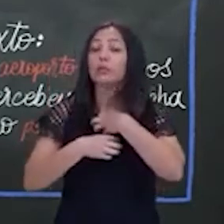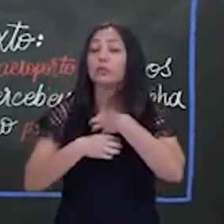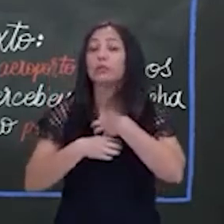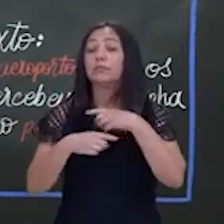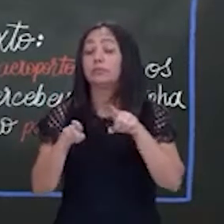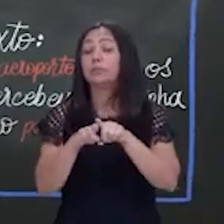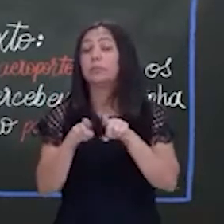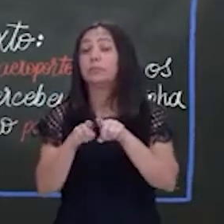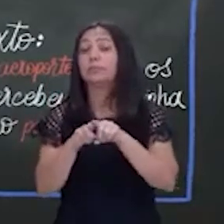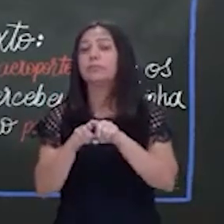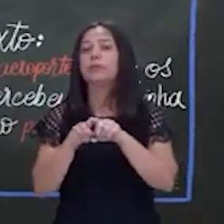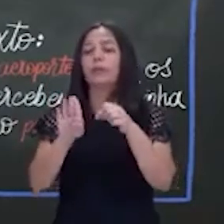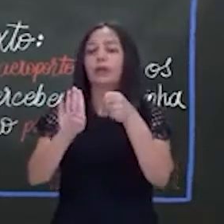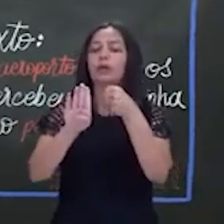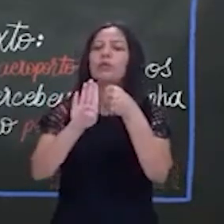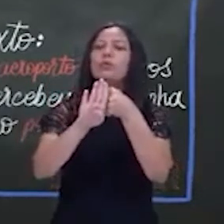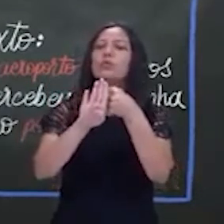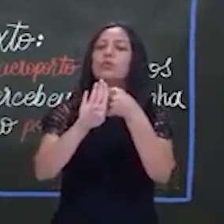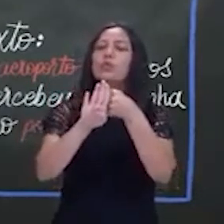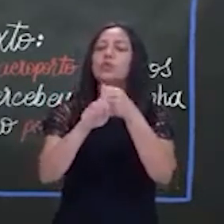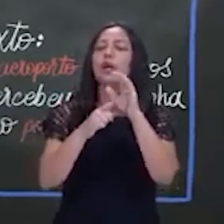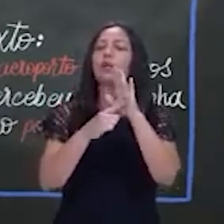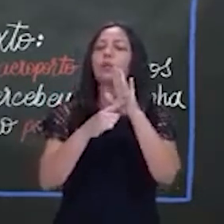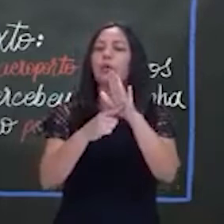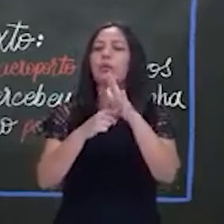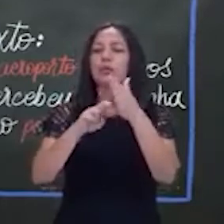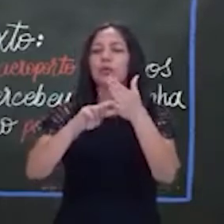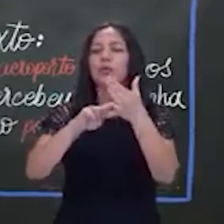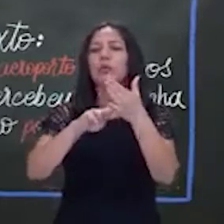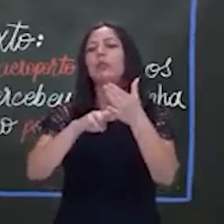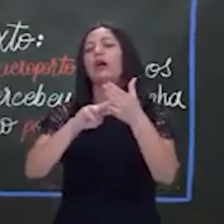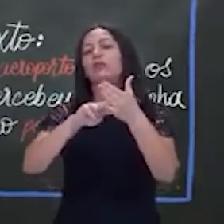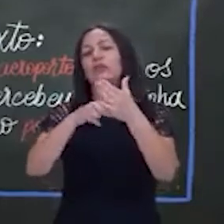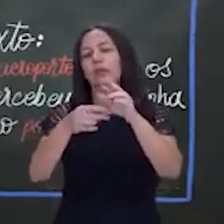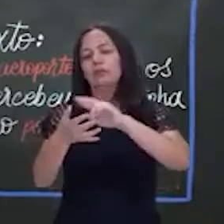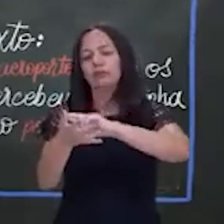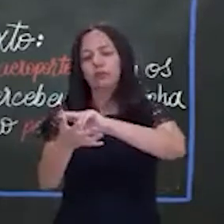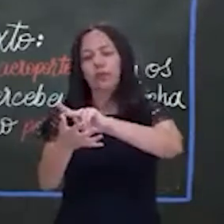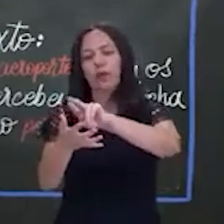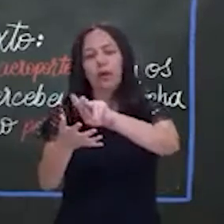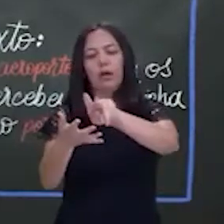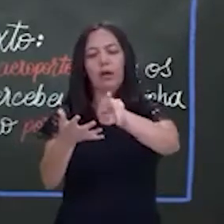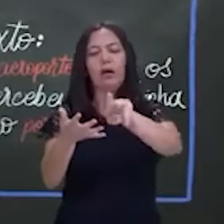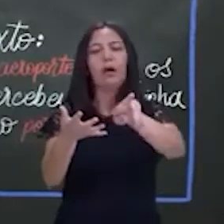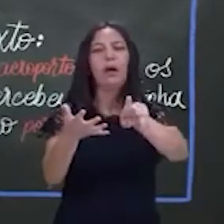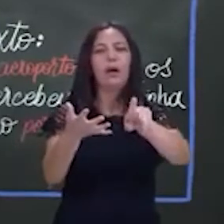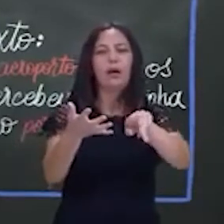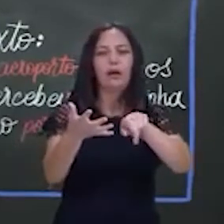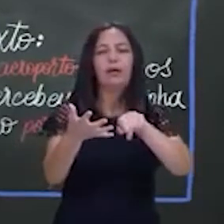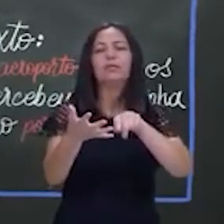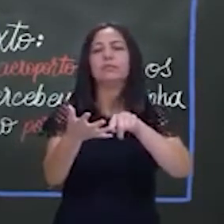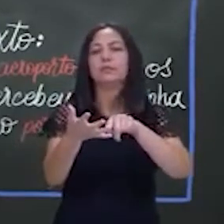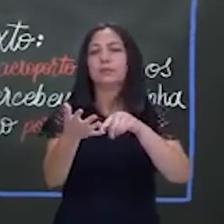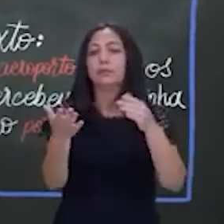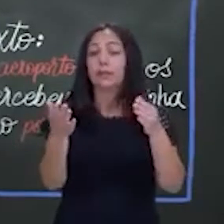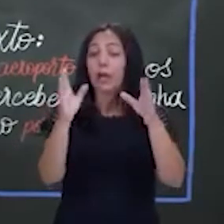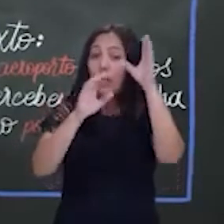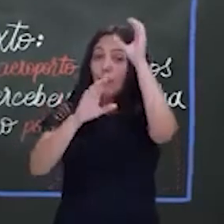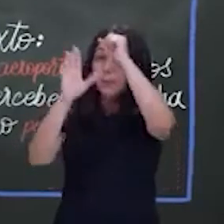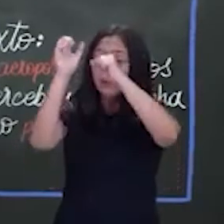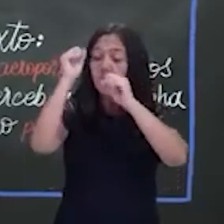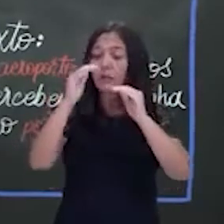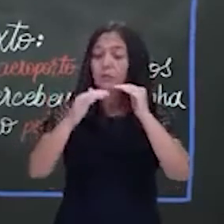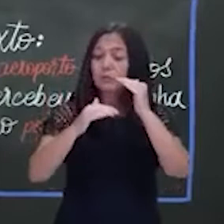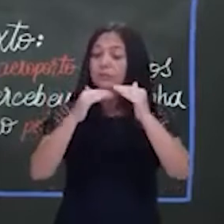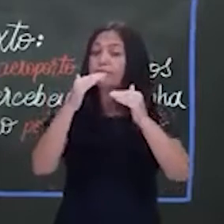muito grande, que a gente vai aprendendo passo a passo, pouco a pouco, para não ir se confundindo. Embora muitas vezes essas classificações